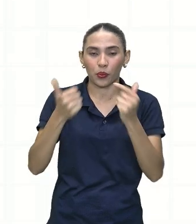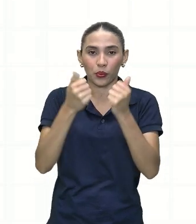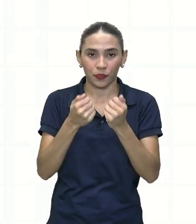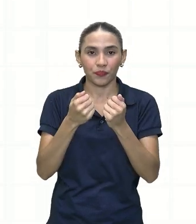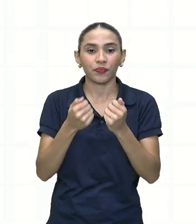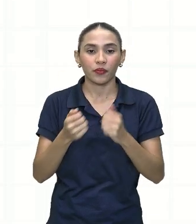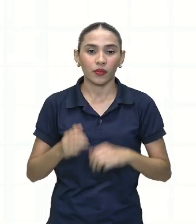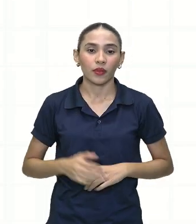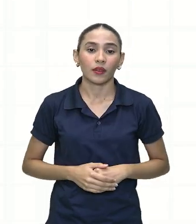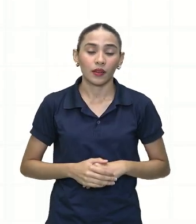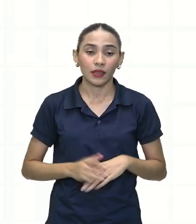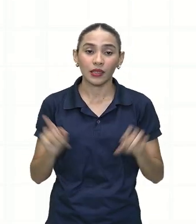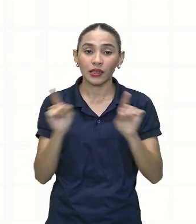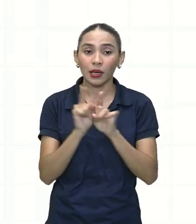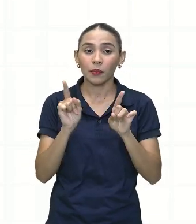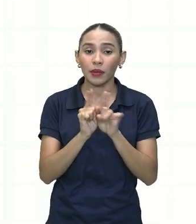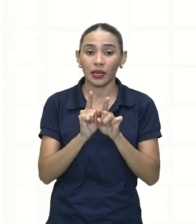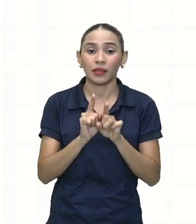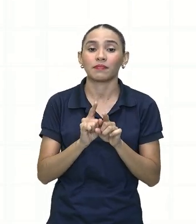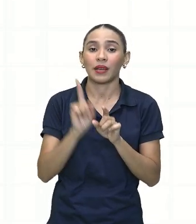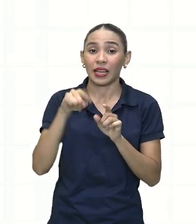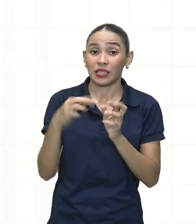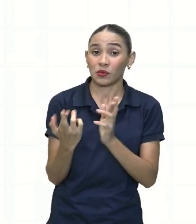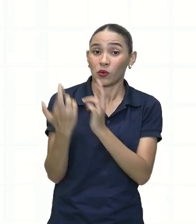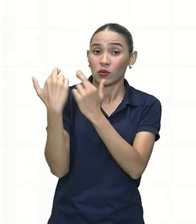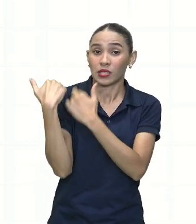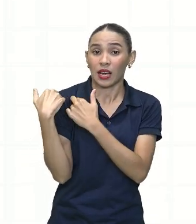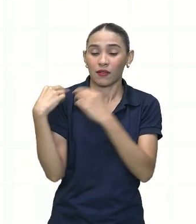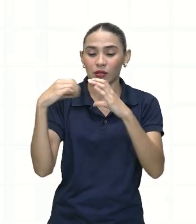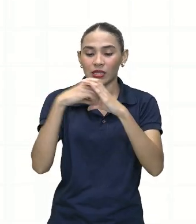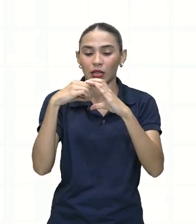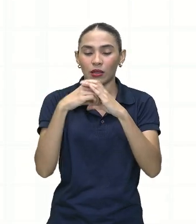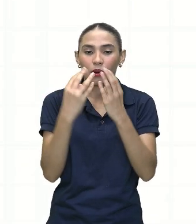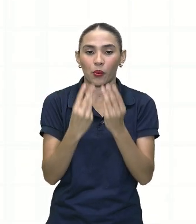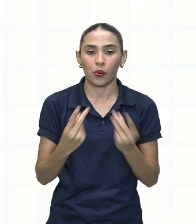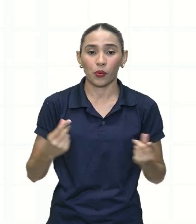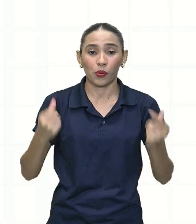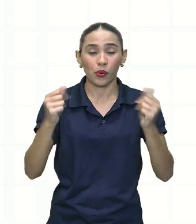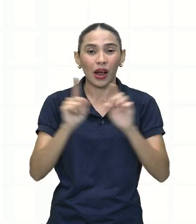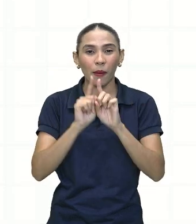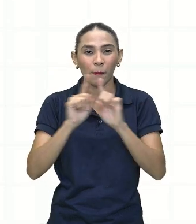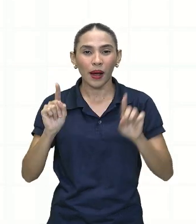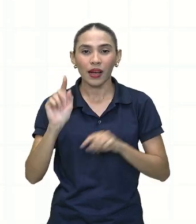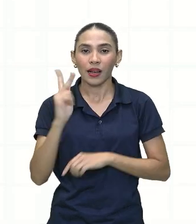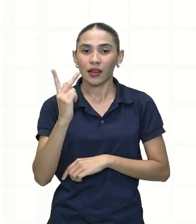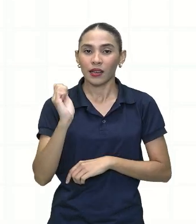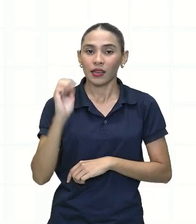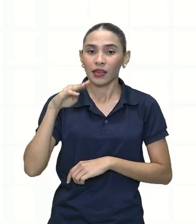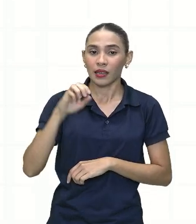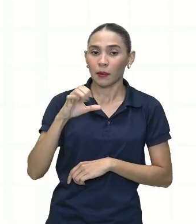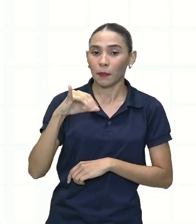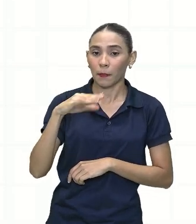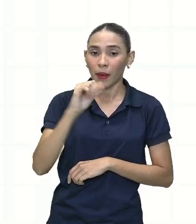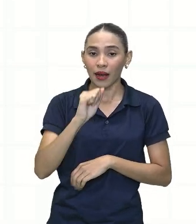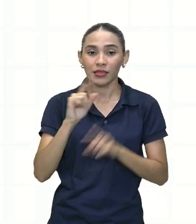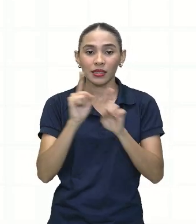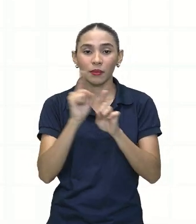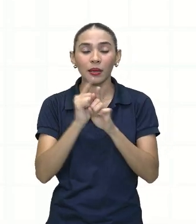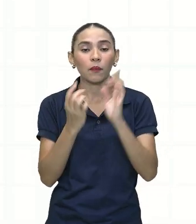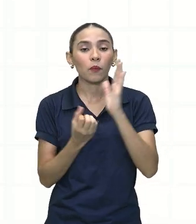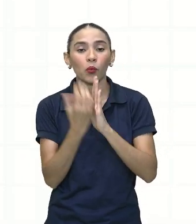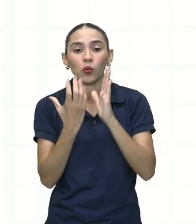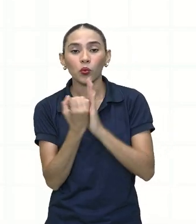sangue. Eles fazem isso nas hemácias, mas também nas hemácias eles produzem